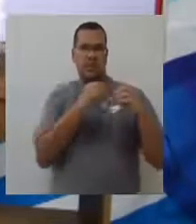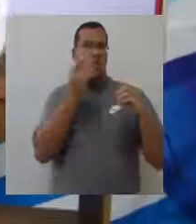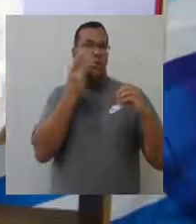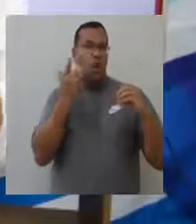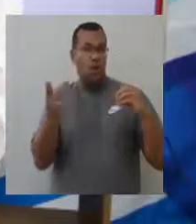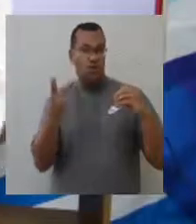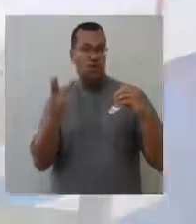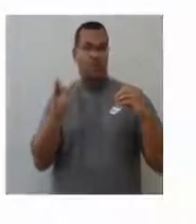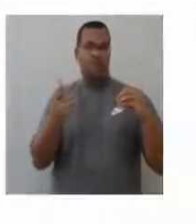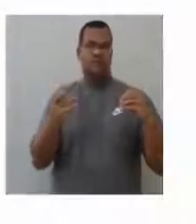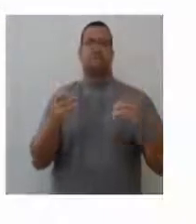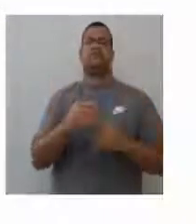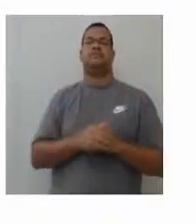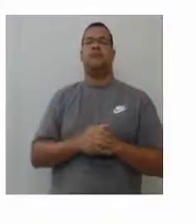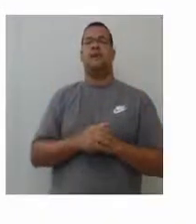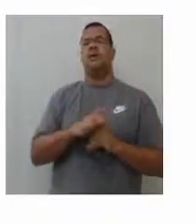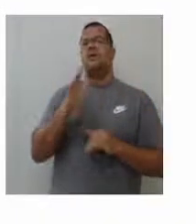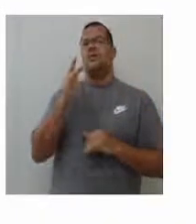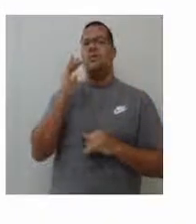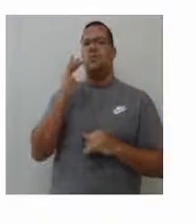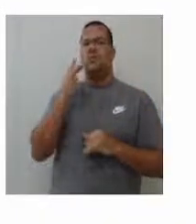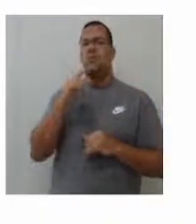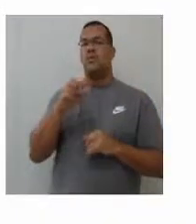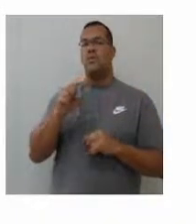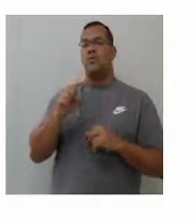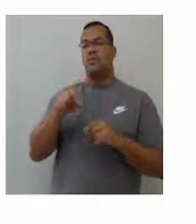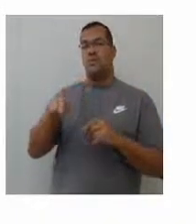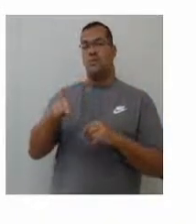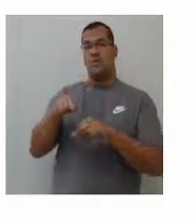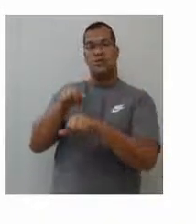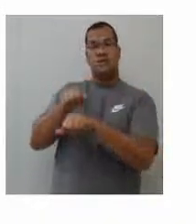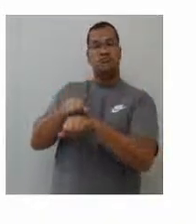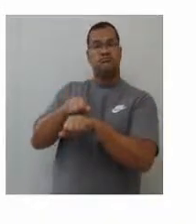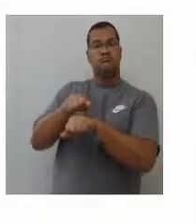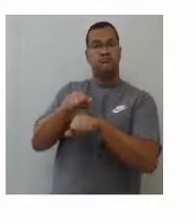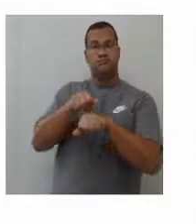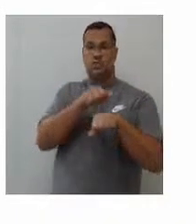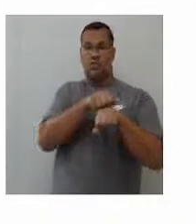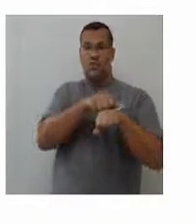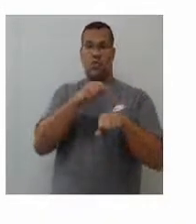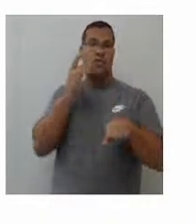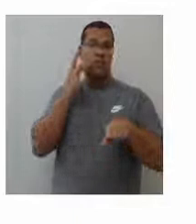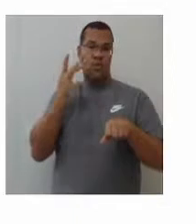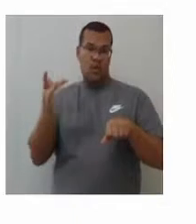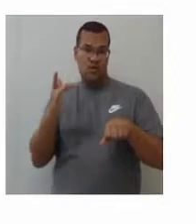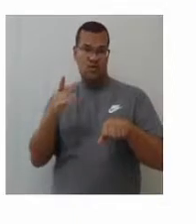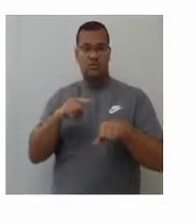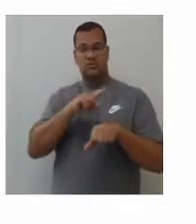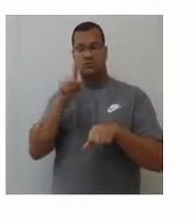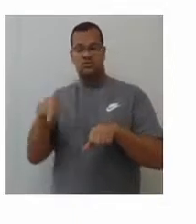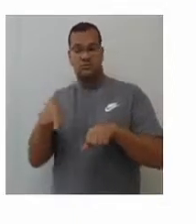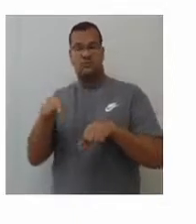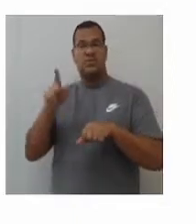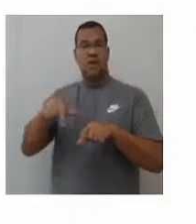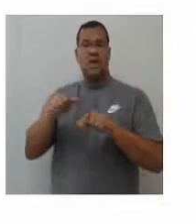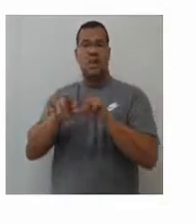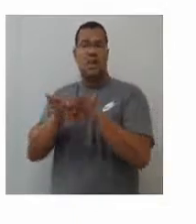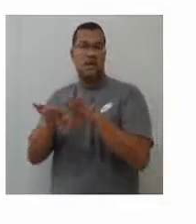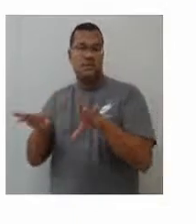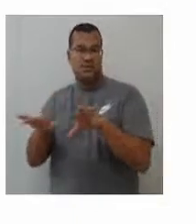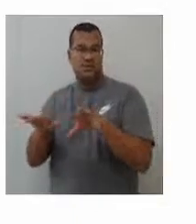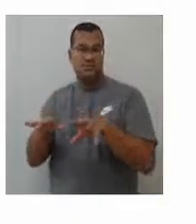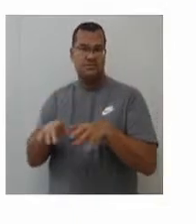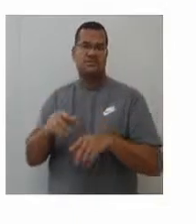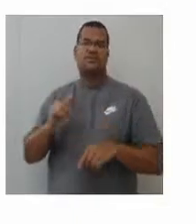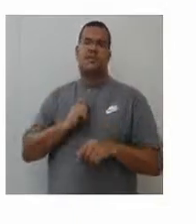aí? Nós temos que o soluto é líquido, mas o solvente é sólido, o ouro é sólido. Então nós temos aí uma